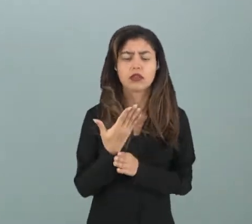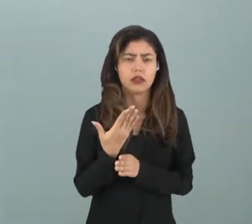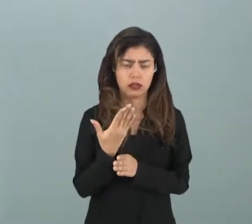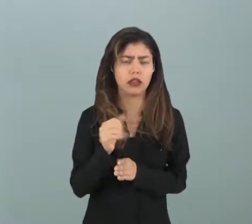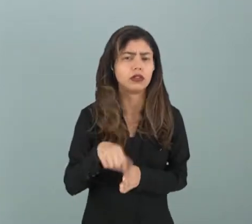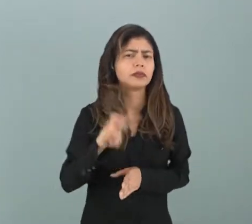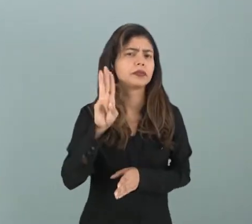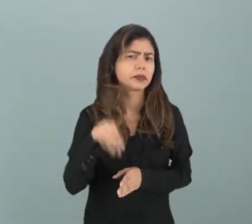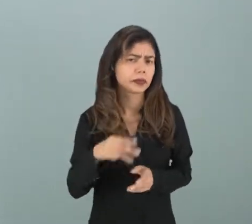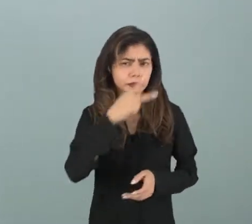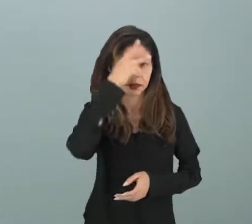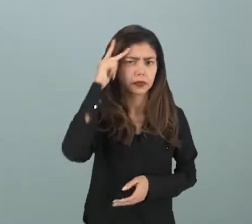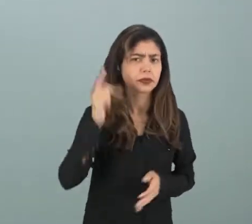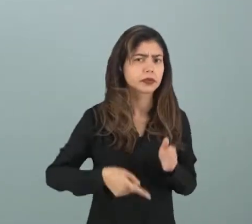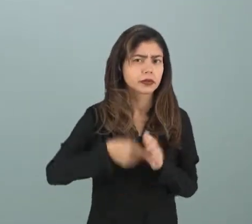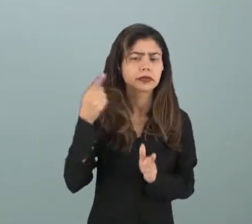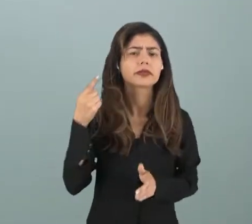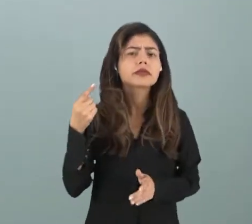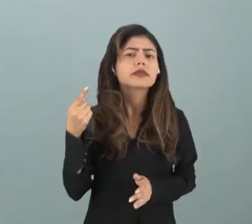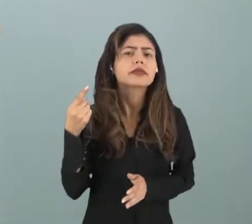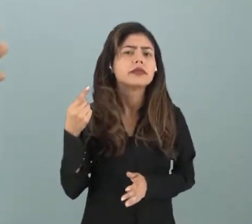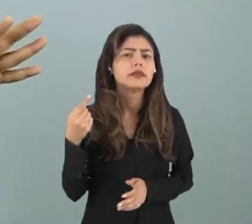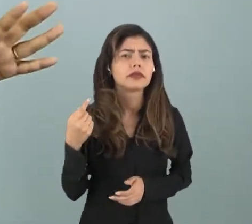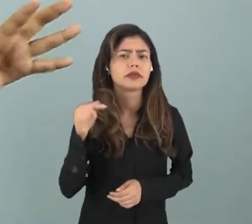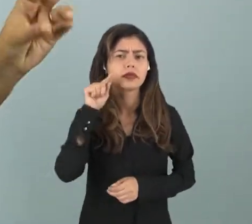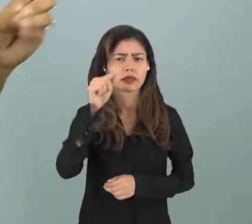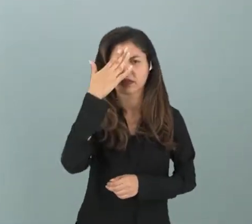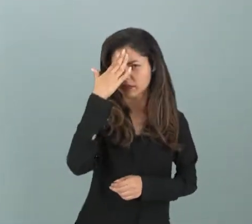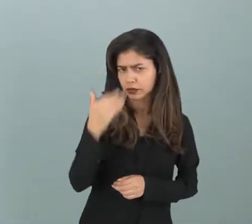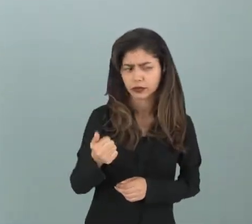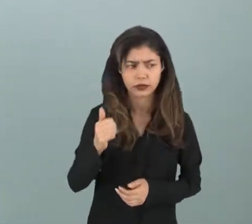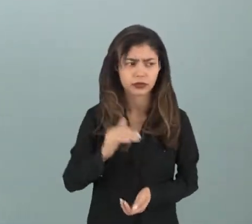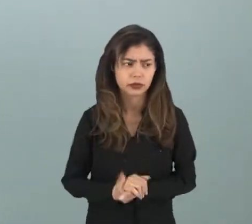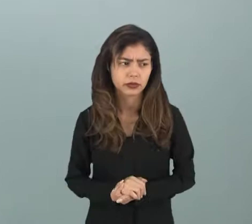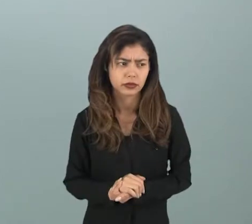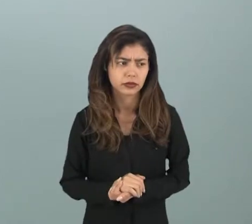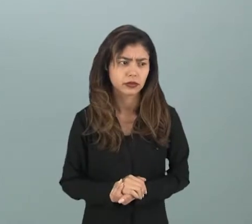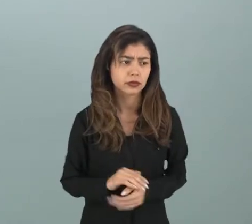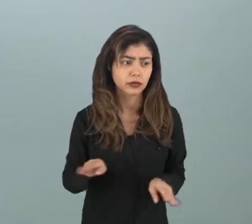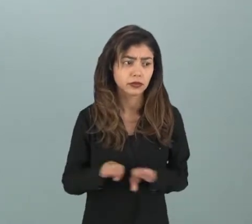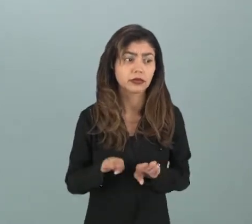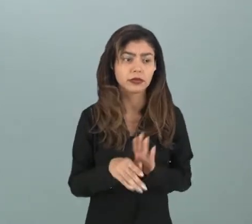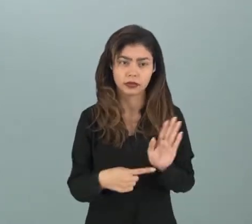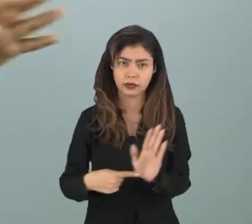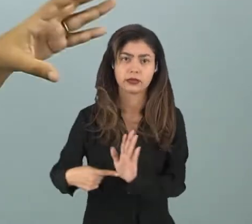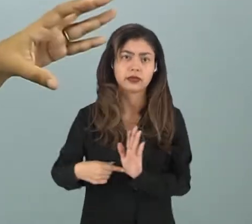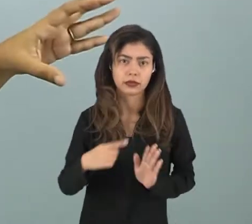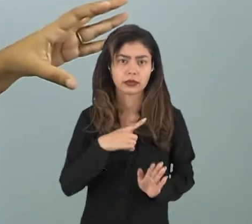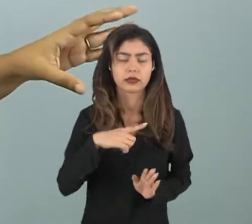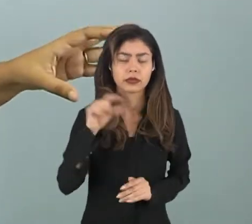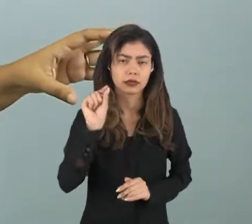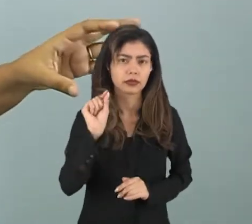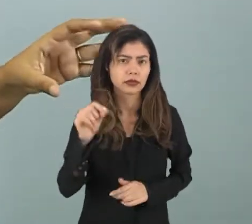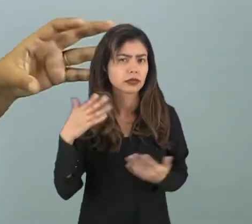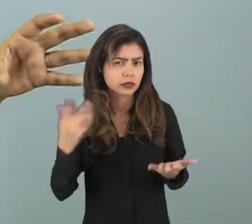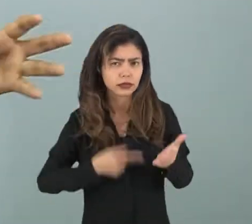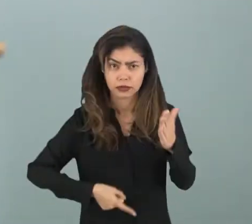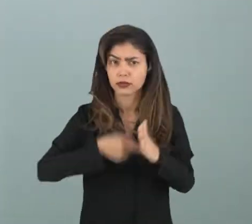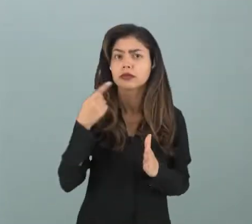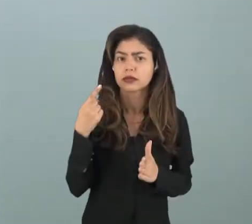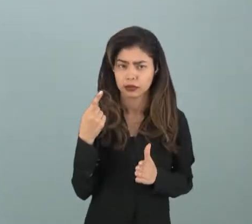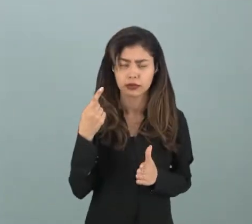quem foram as primeiras pessoas que praticaram. Vocês sabem que eu gosto bem de falar sobre o aspecto histórico primeiro,